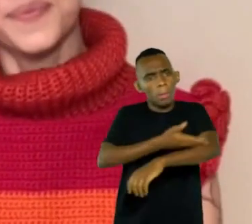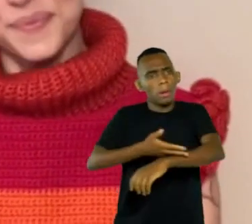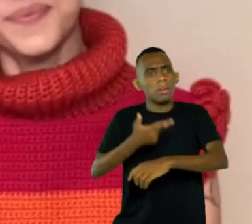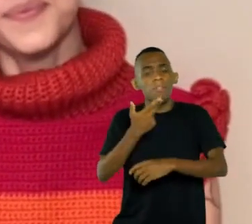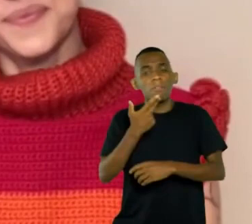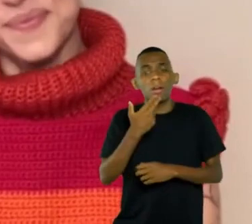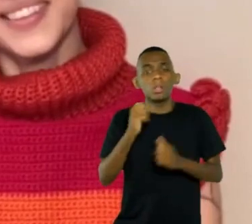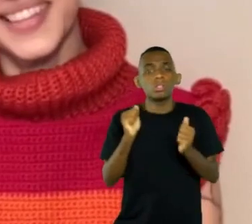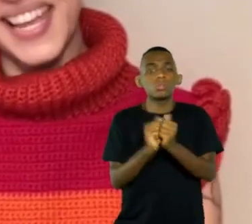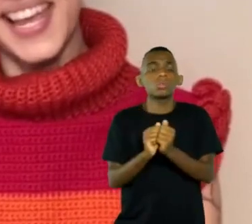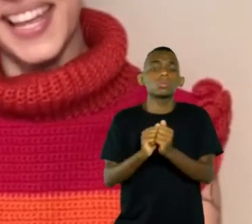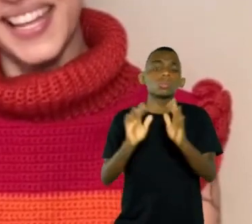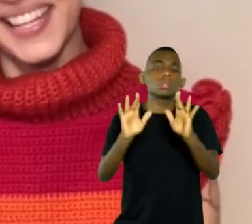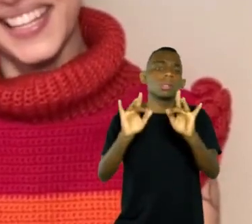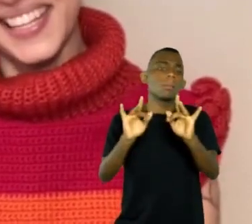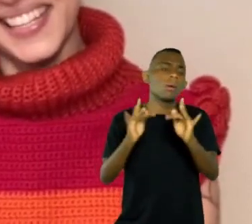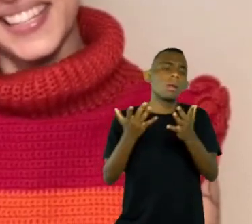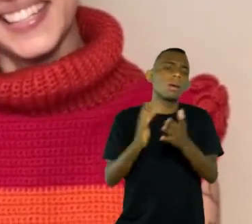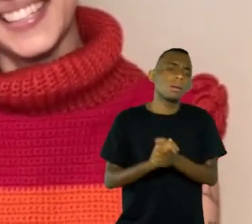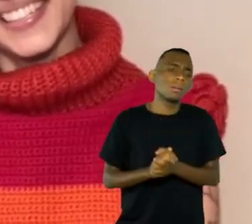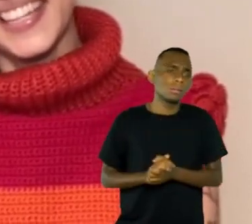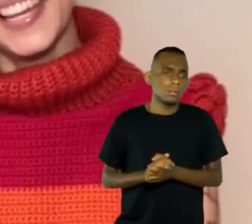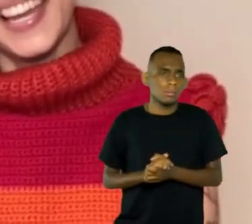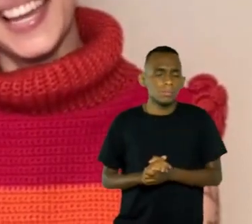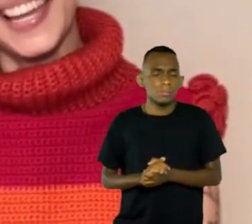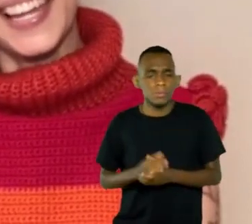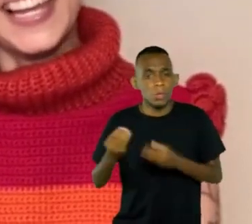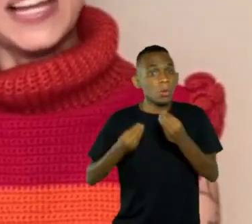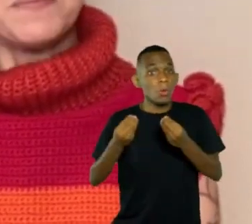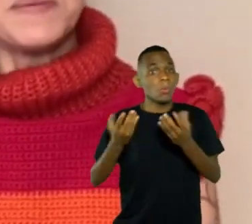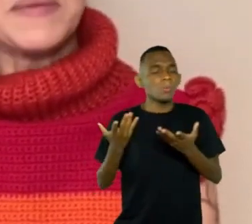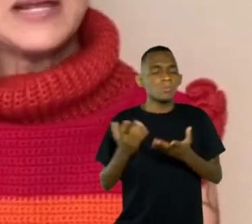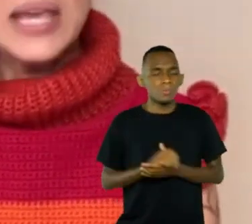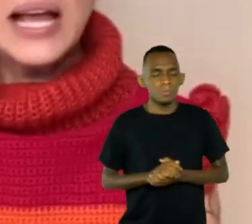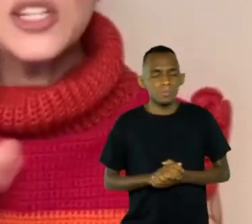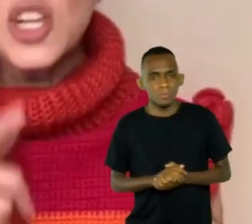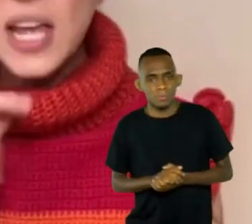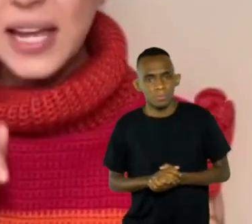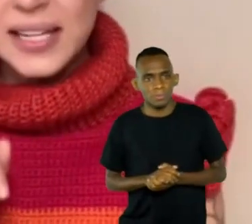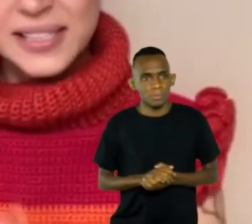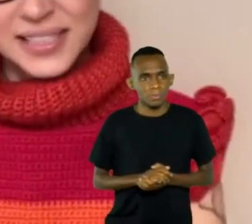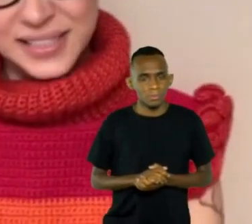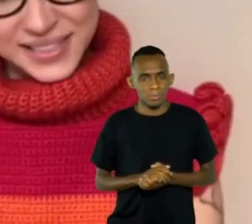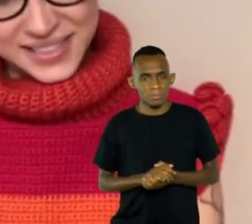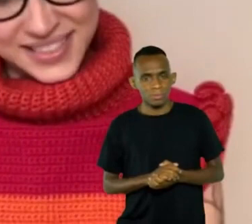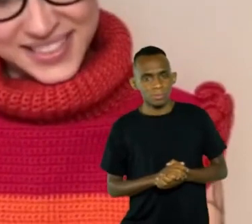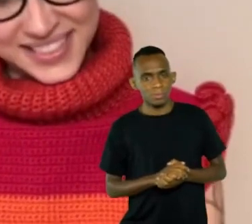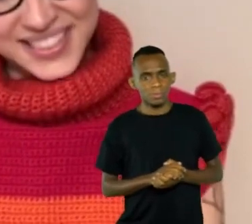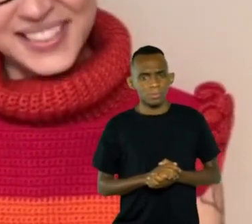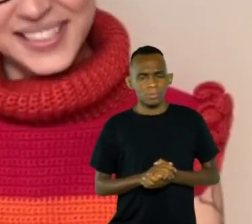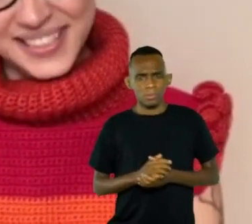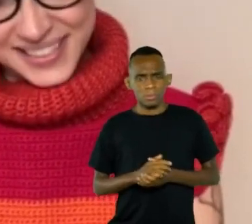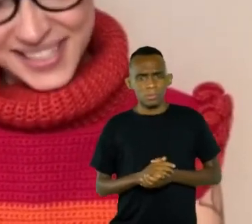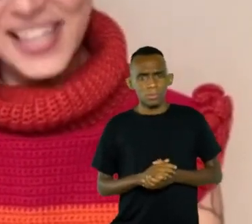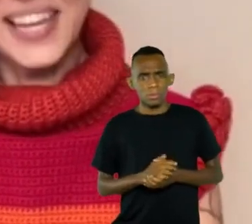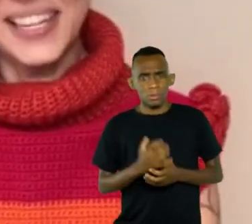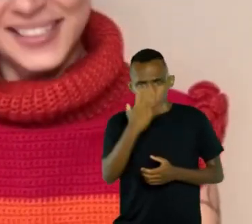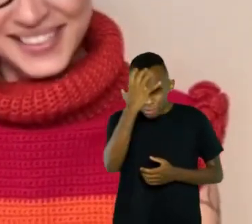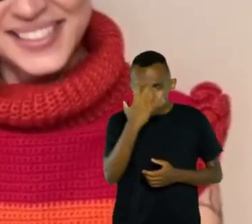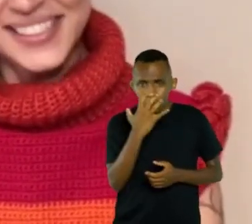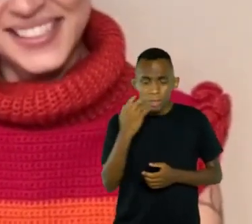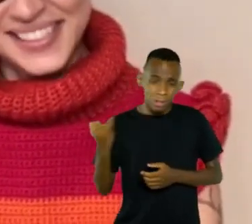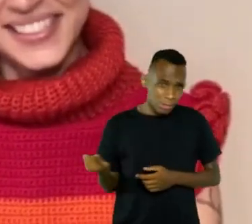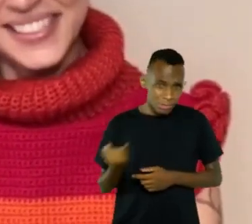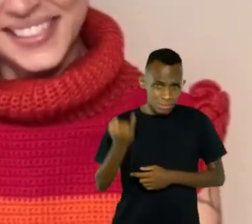namorado, cresci, é, virei adulta. é. Eu quero que você Primeiro fale, é que um antes, assunto muito sério, né, e muito importante,